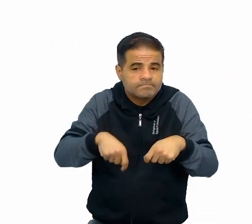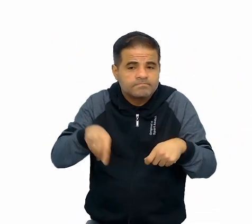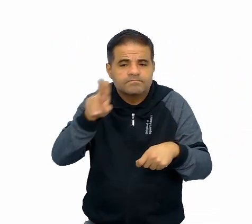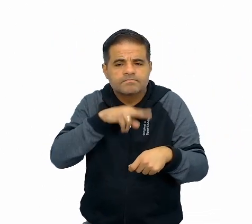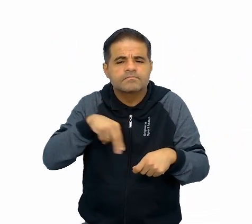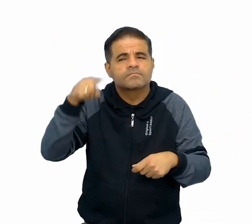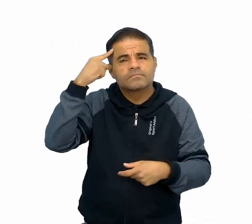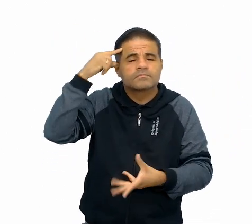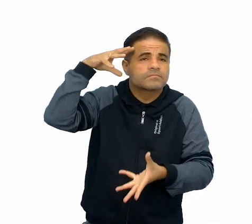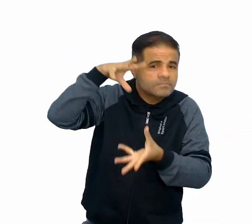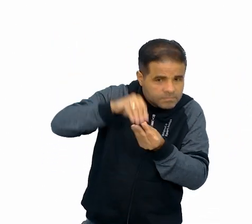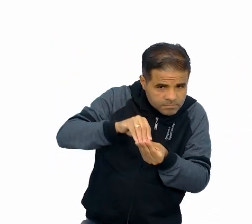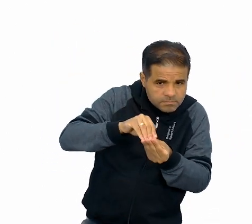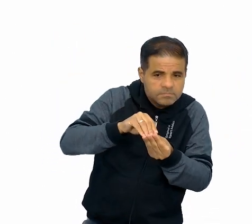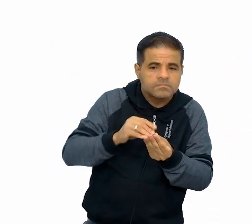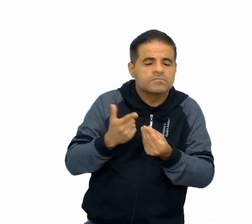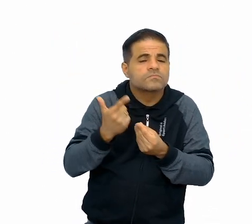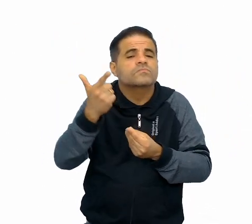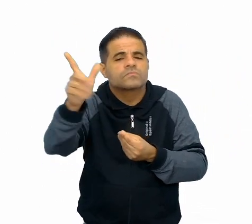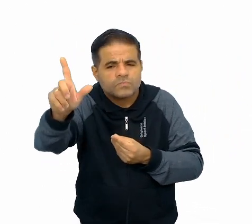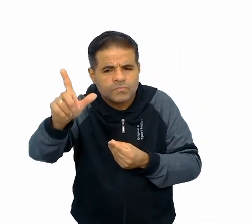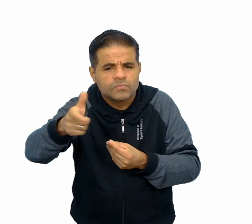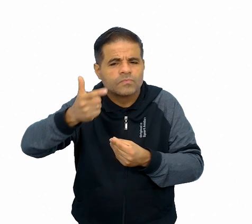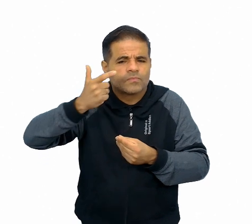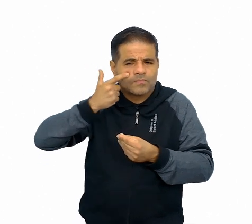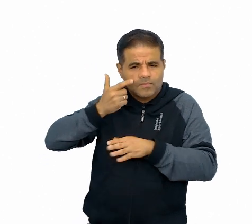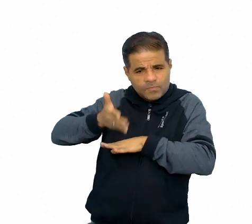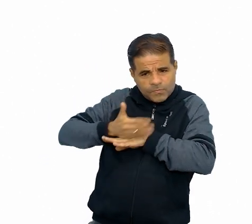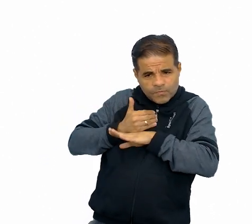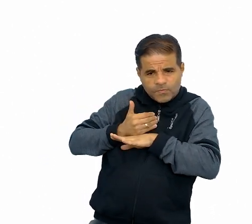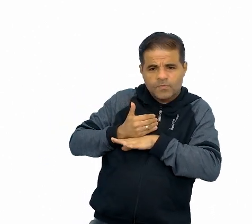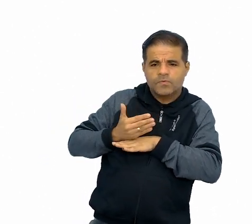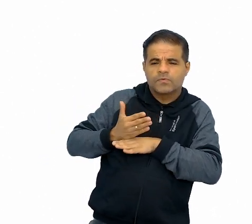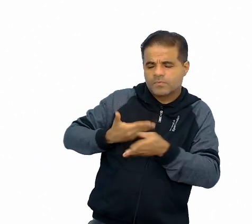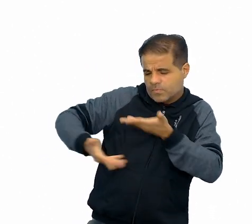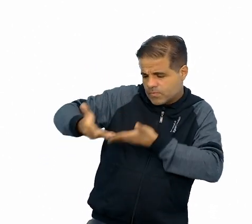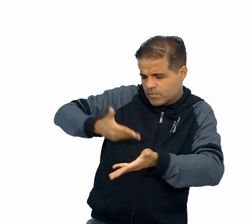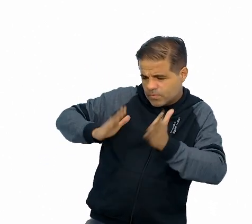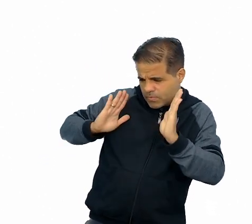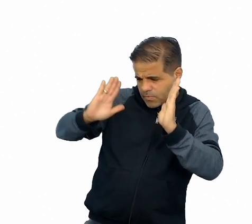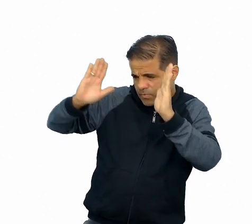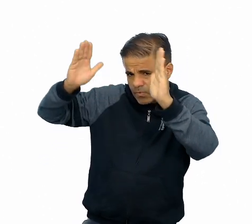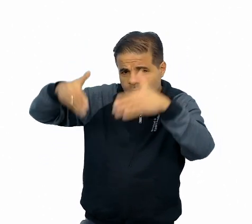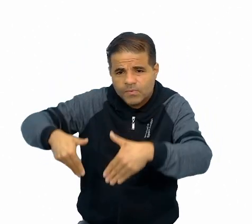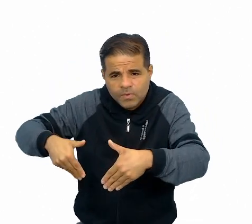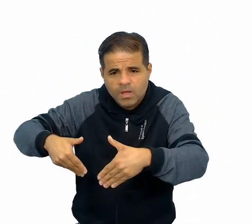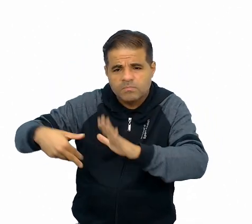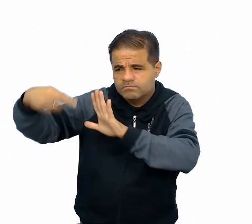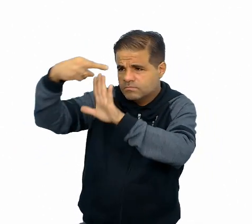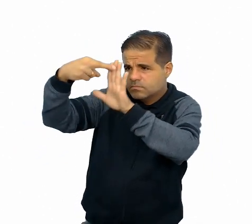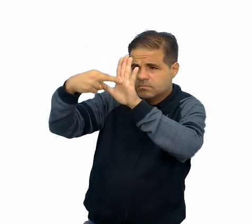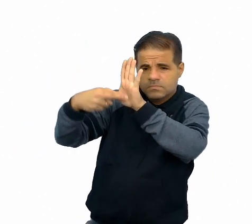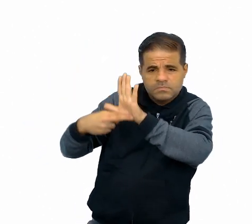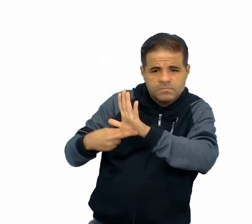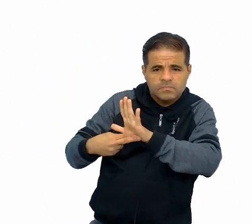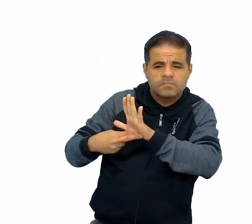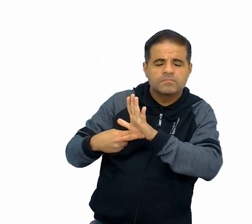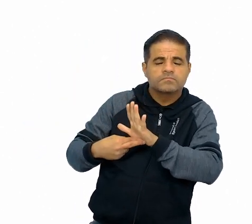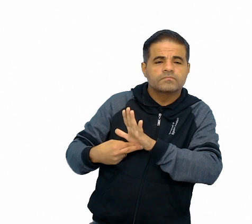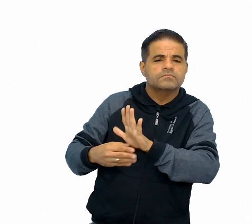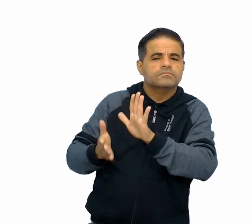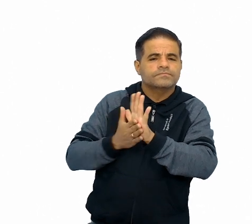para tematizar, né, em outros momentos, né, prever um ditado interativo, enfocando determinada regularidade, propor